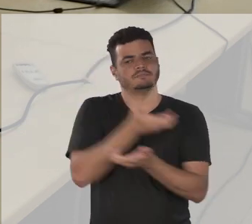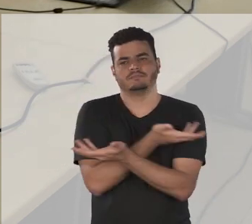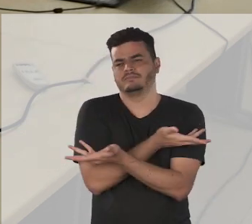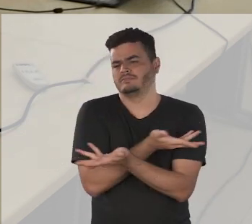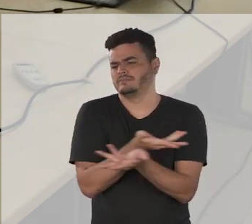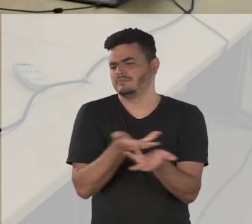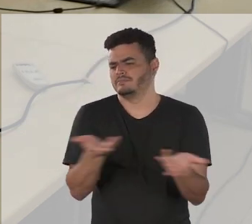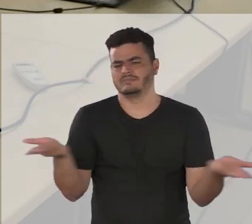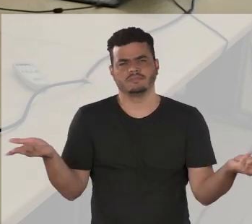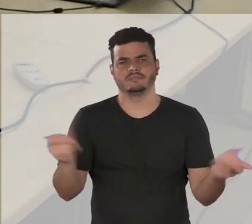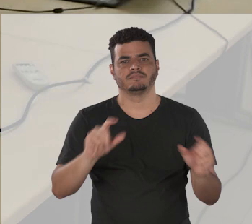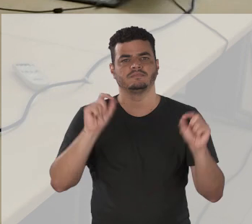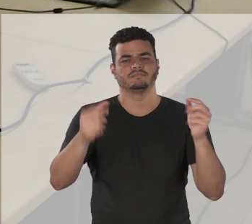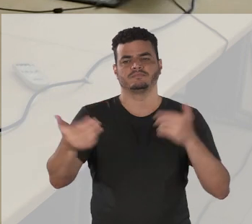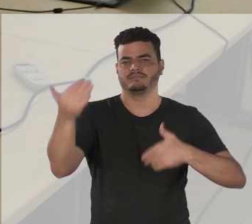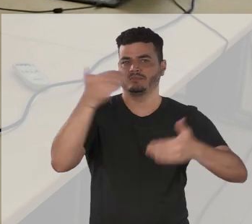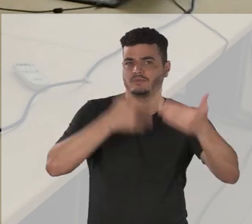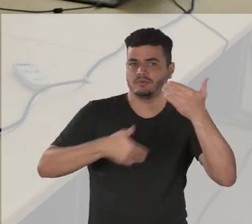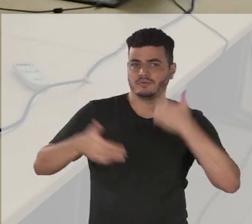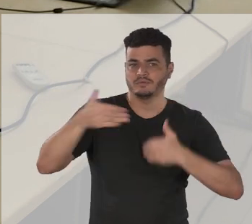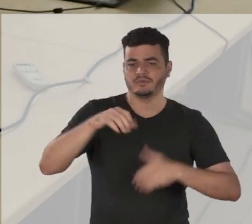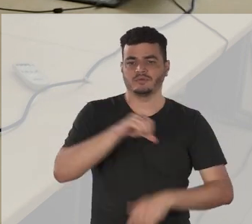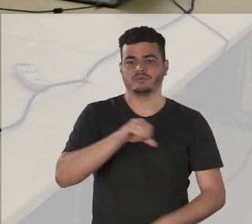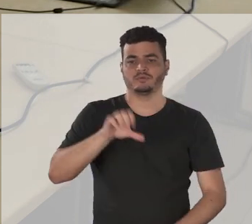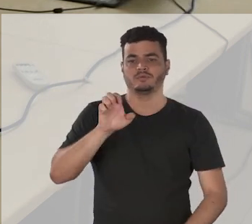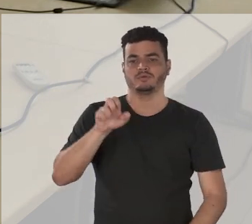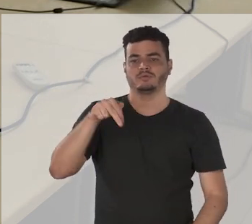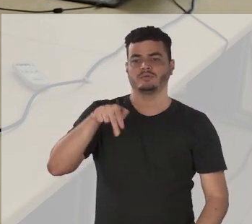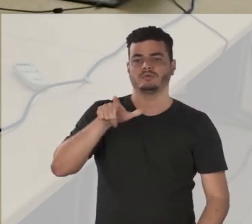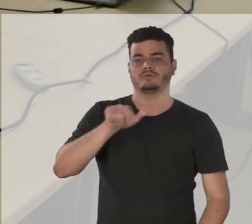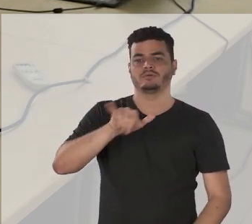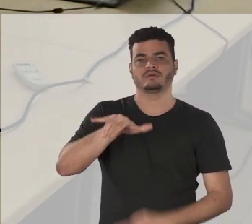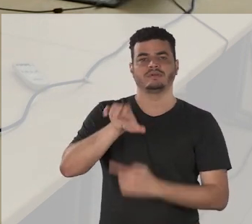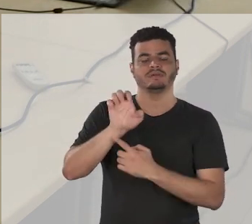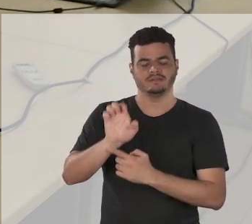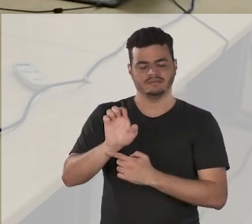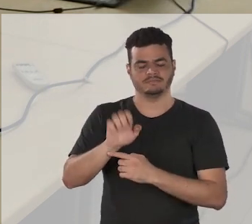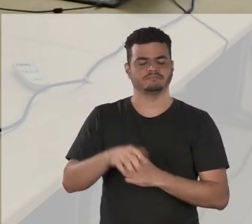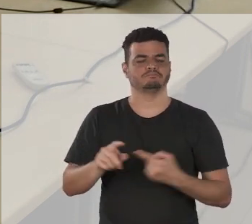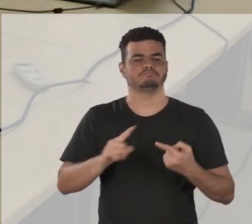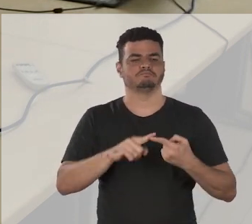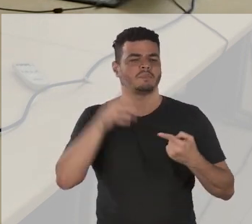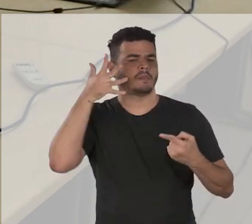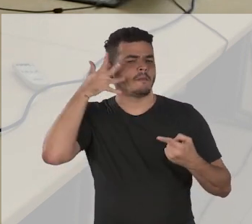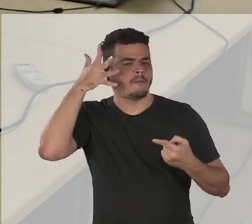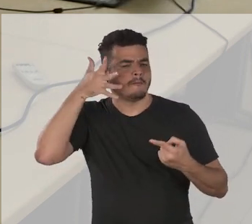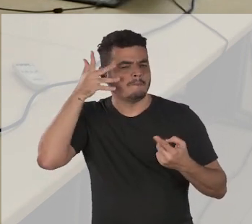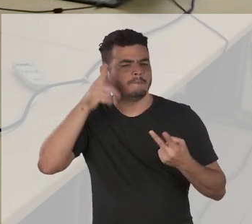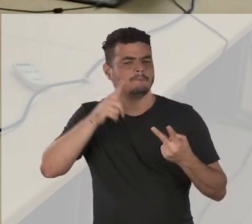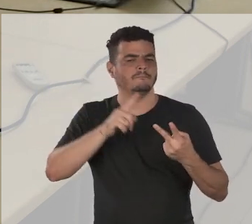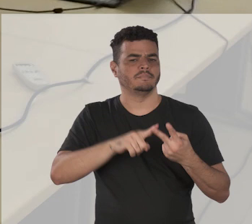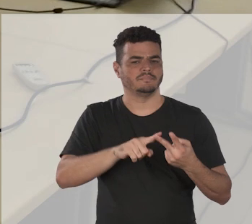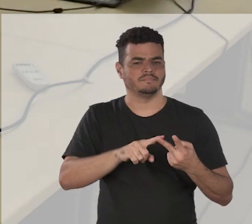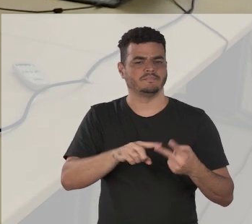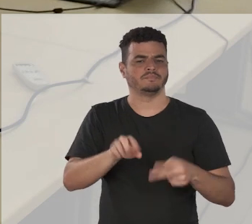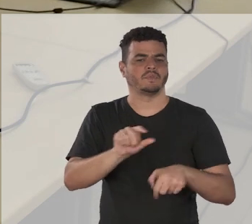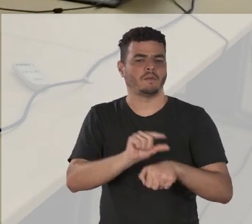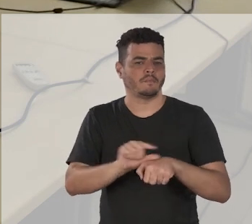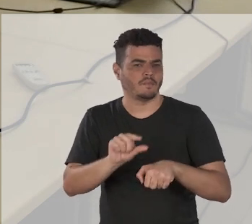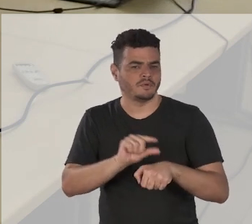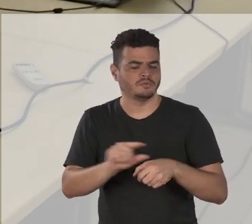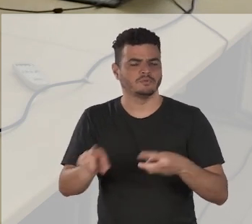todos e todas que participaram do nosso nono Enlige. Os conferencistas, palestrantes, ministrantes de